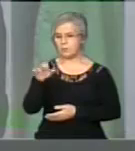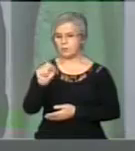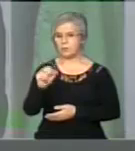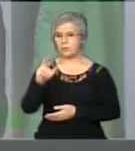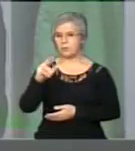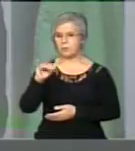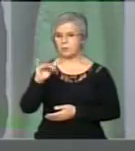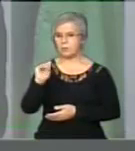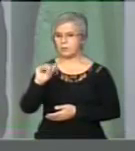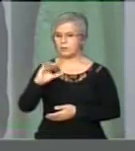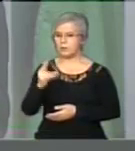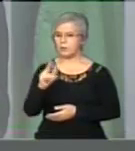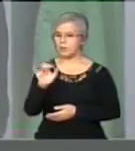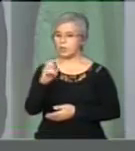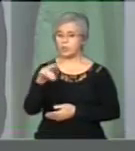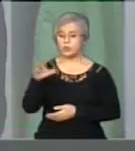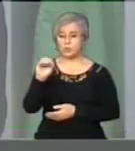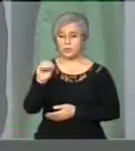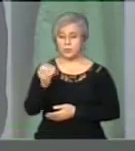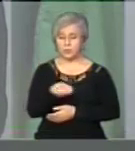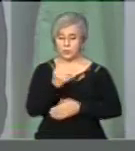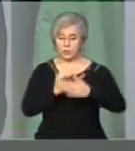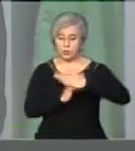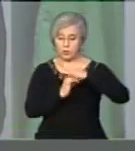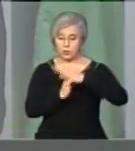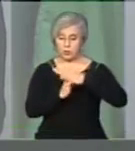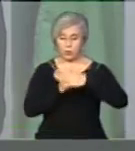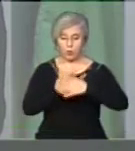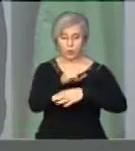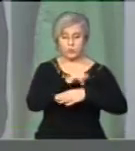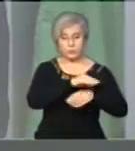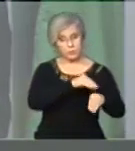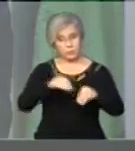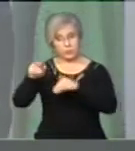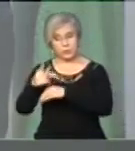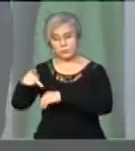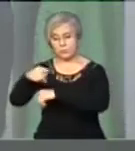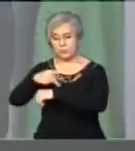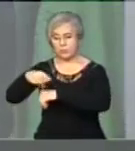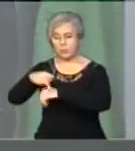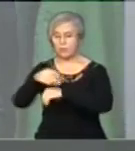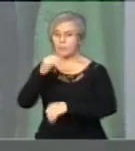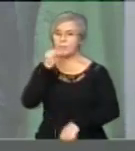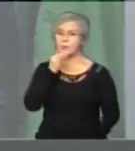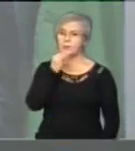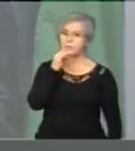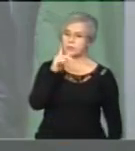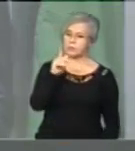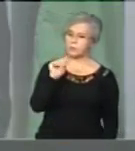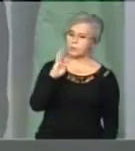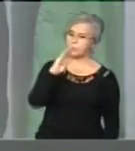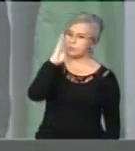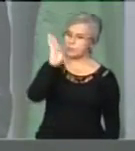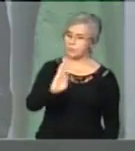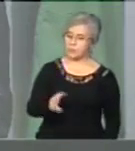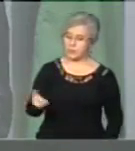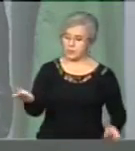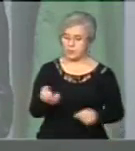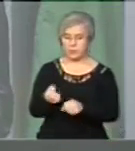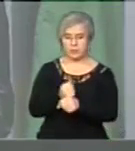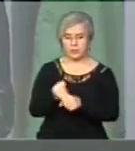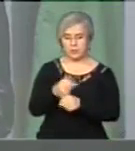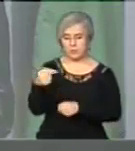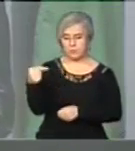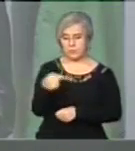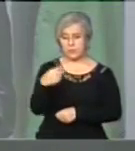estão indo para outros países. Vamos analisar, por exemplo, como é que está o PIB do Brasil. Esse ano será